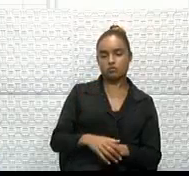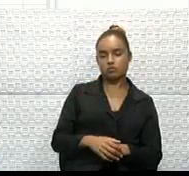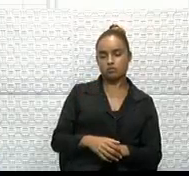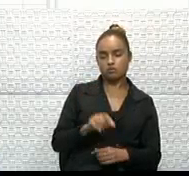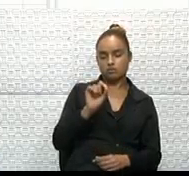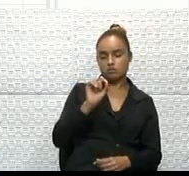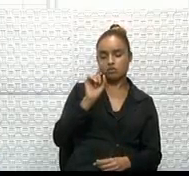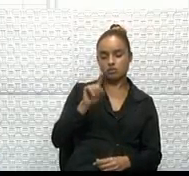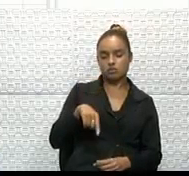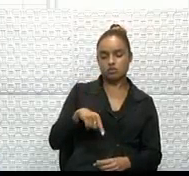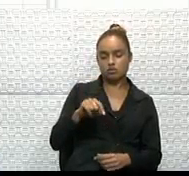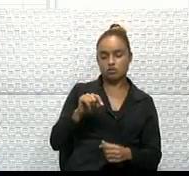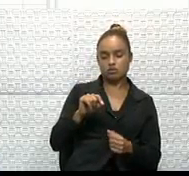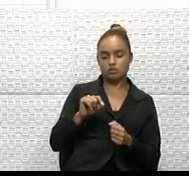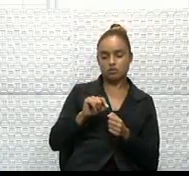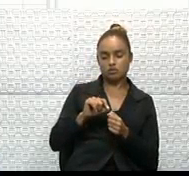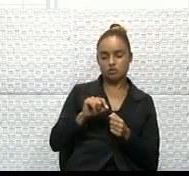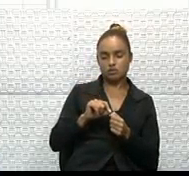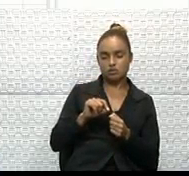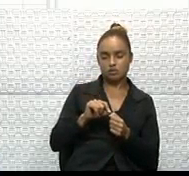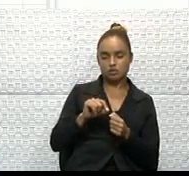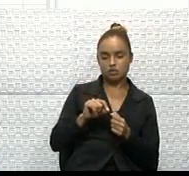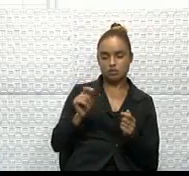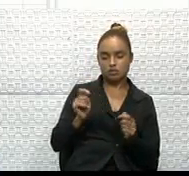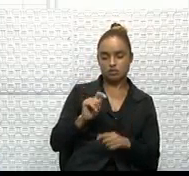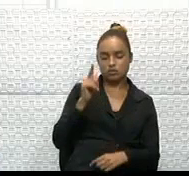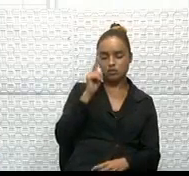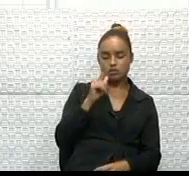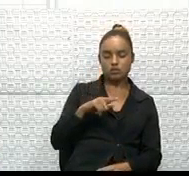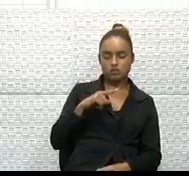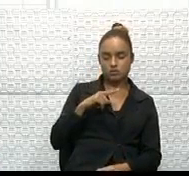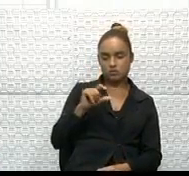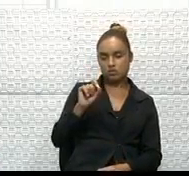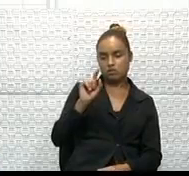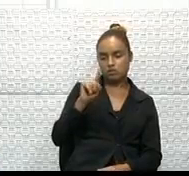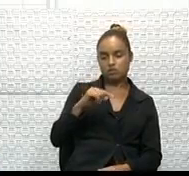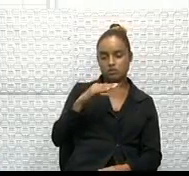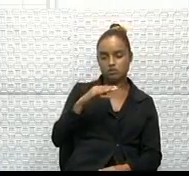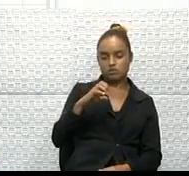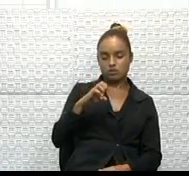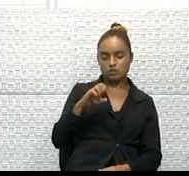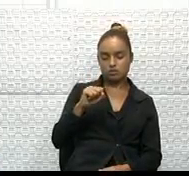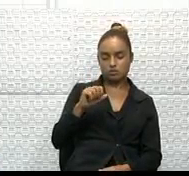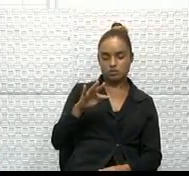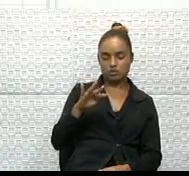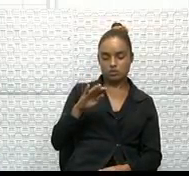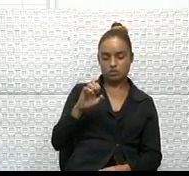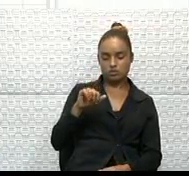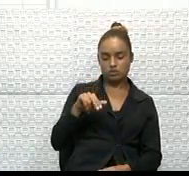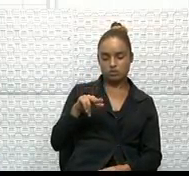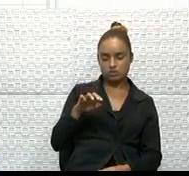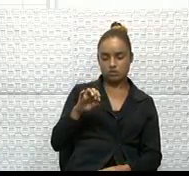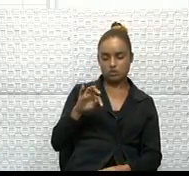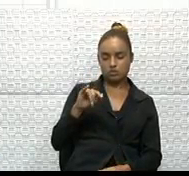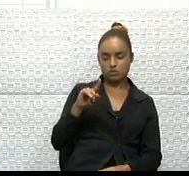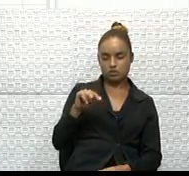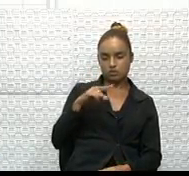E assim, então, é uma outra forma de determinarmos o coeficiente de correlação,